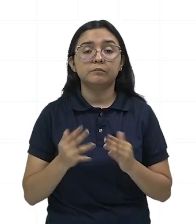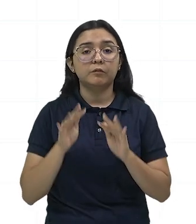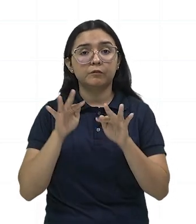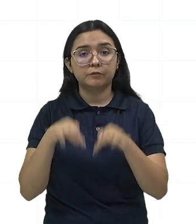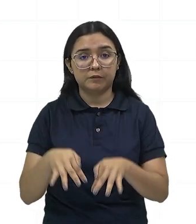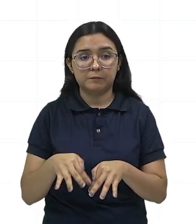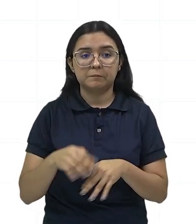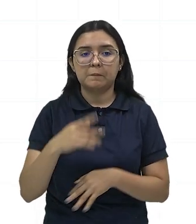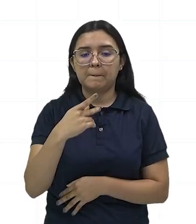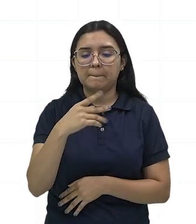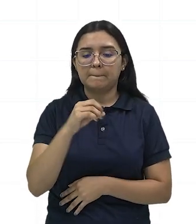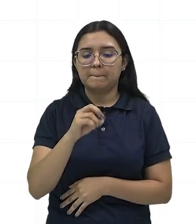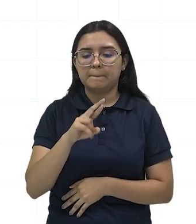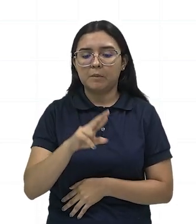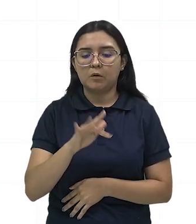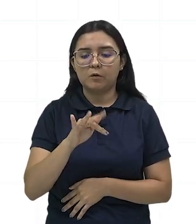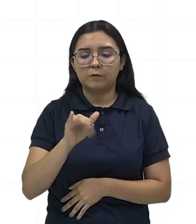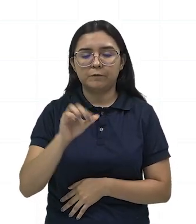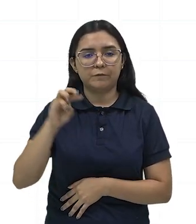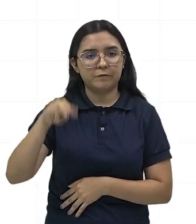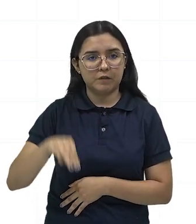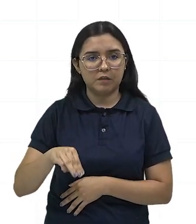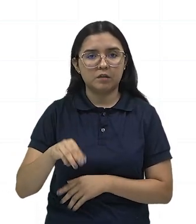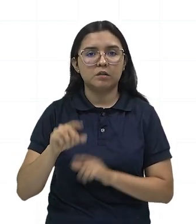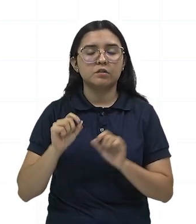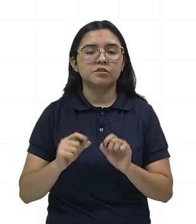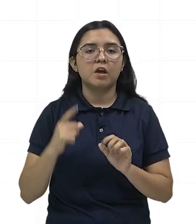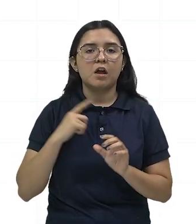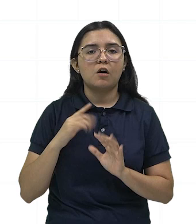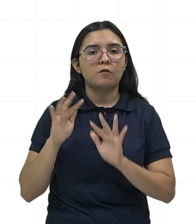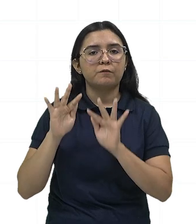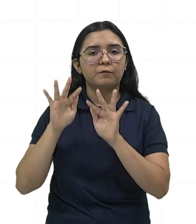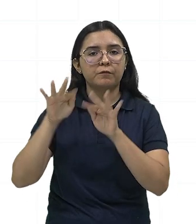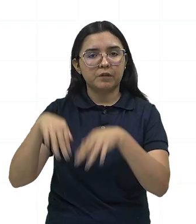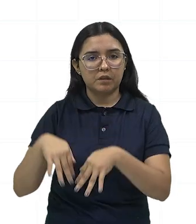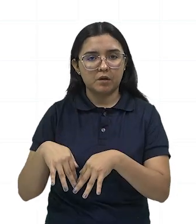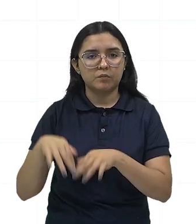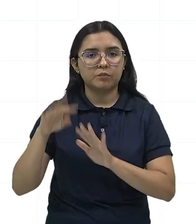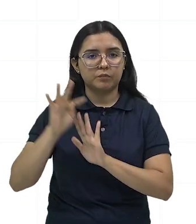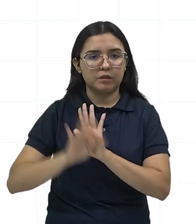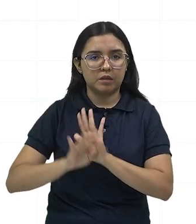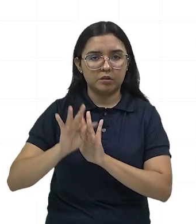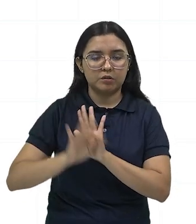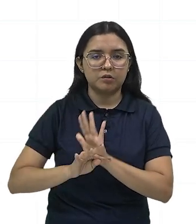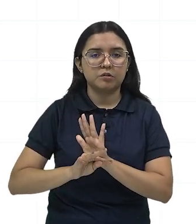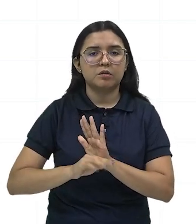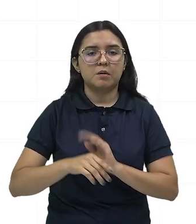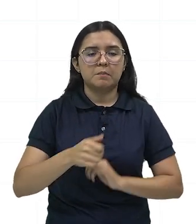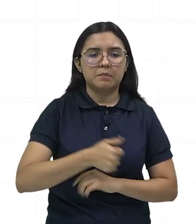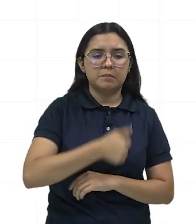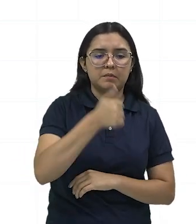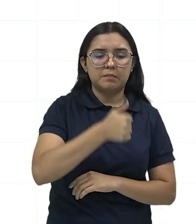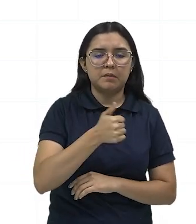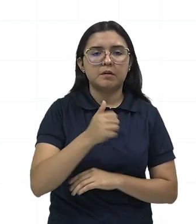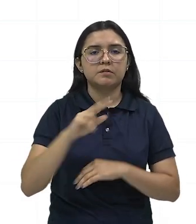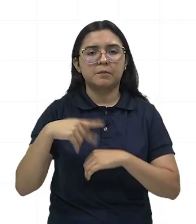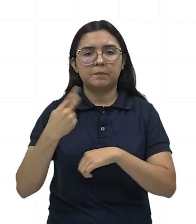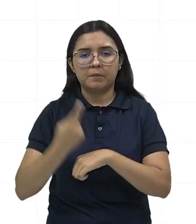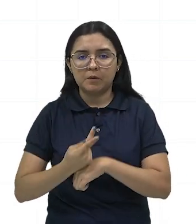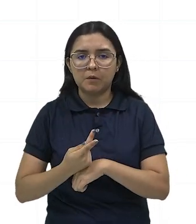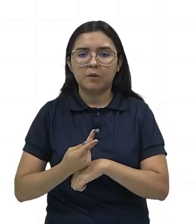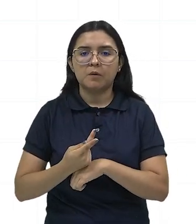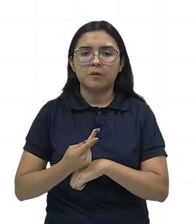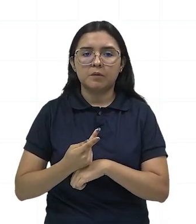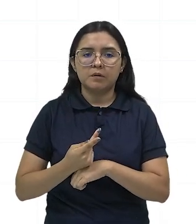fim, olha aqui o meu elemento já dando uma conclusão ao meu texto. Lembra lá? Primeiramente,